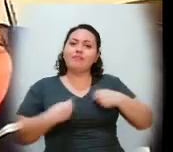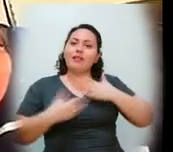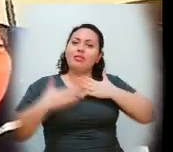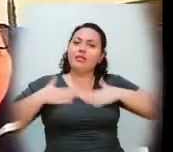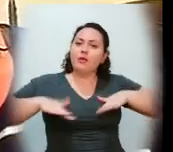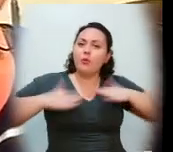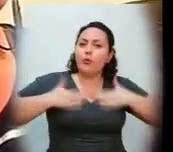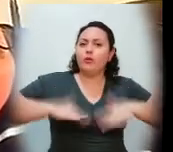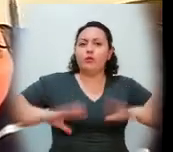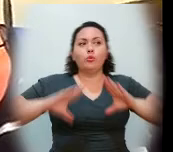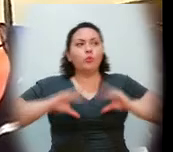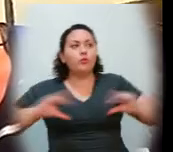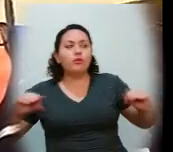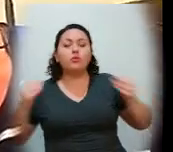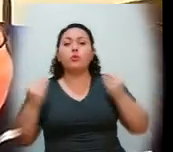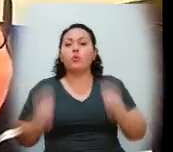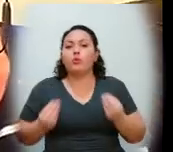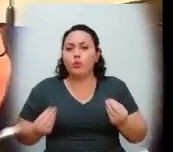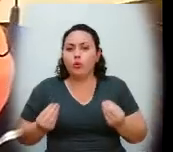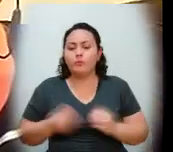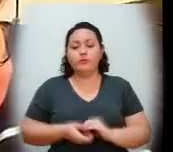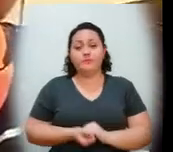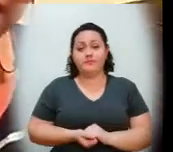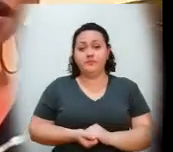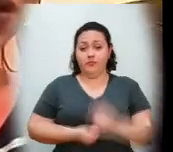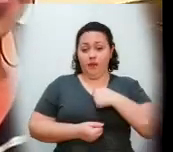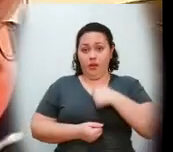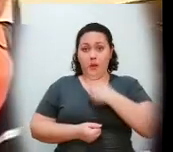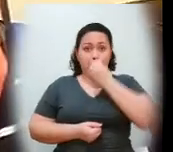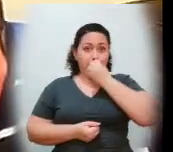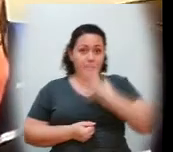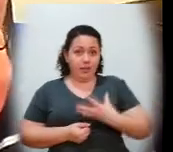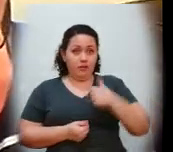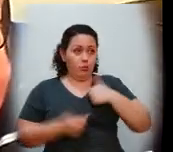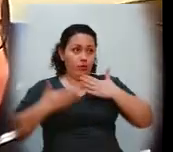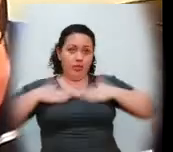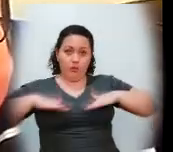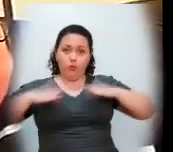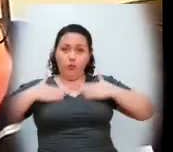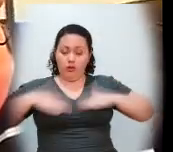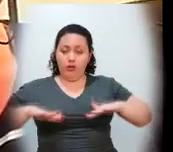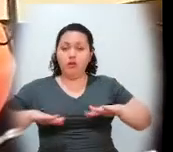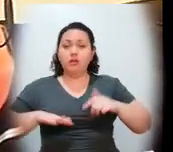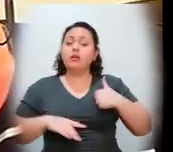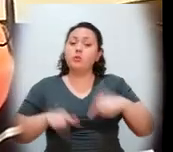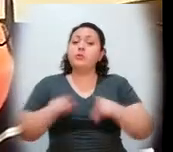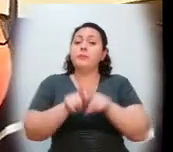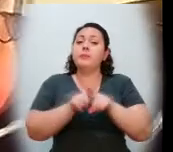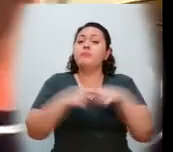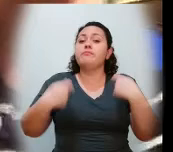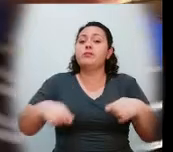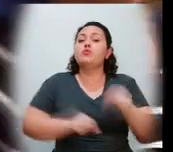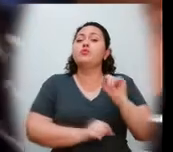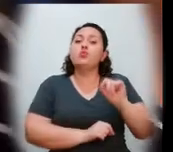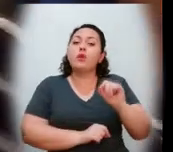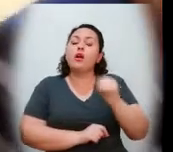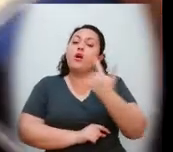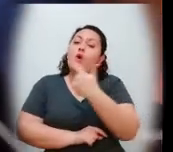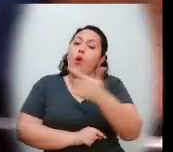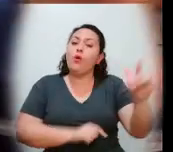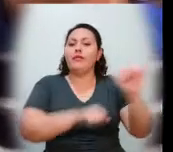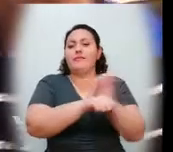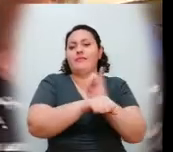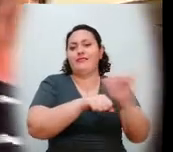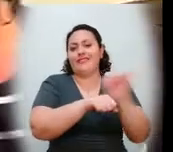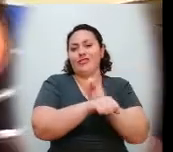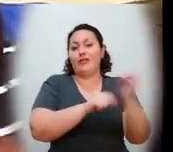ficar tranquilo, para ficar numa boa? Então, acho que para eu ficar tranquila, para eu ficar numa boa, eu também vou utilizar de